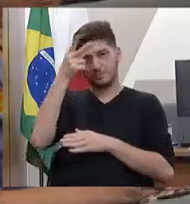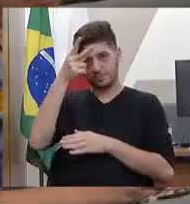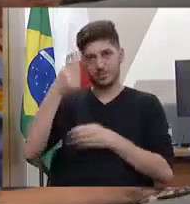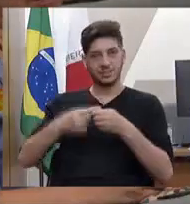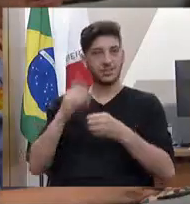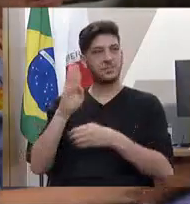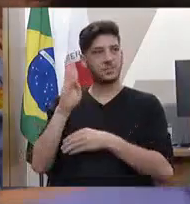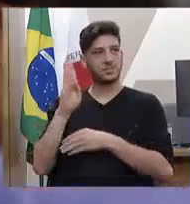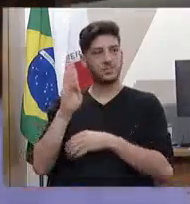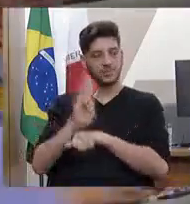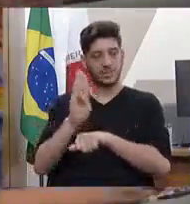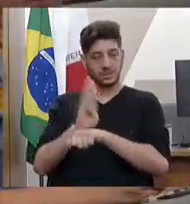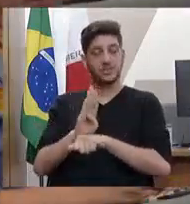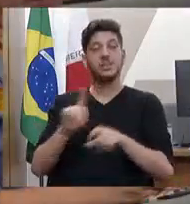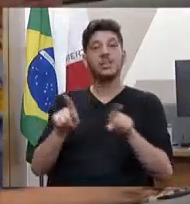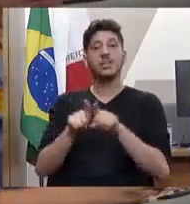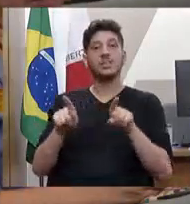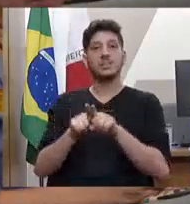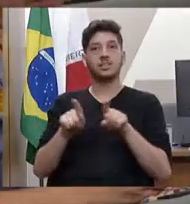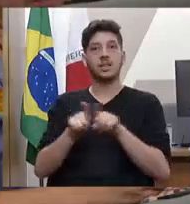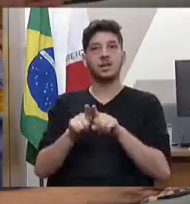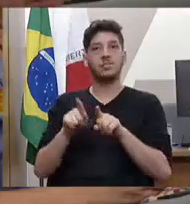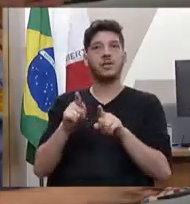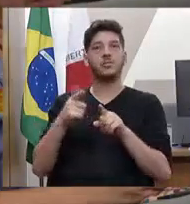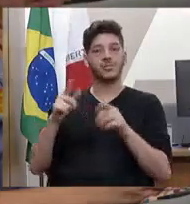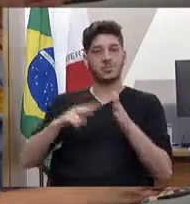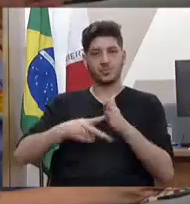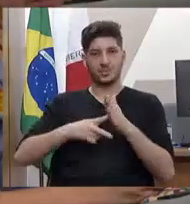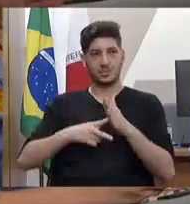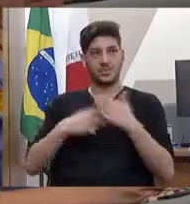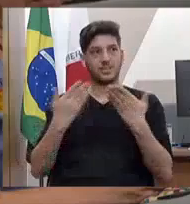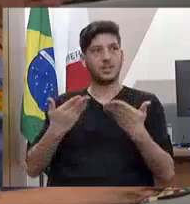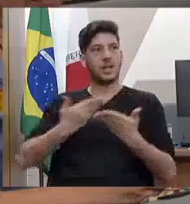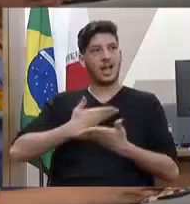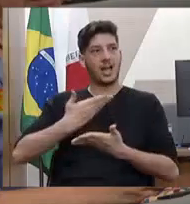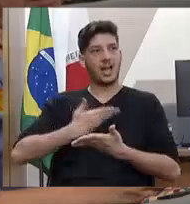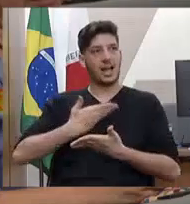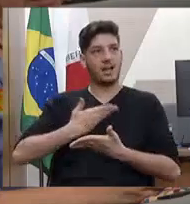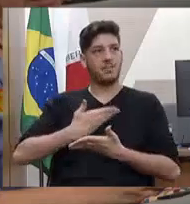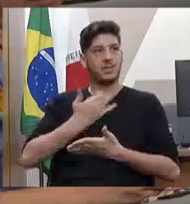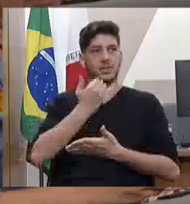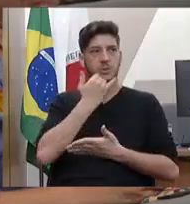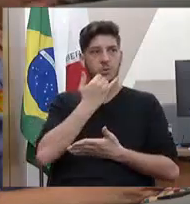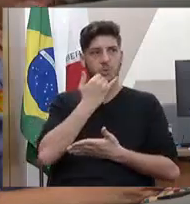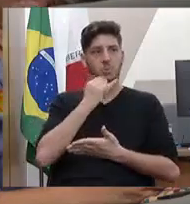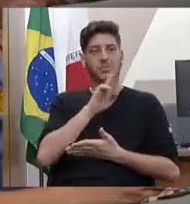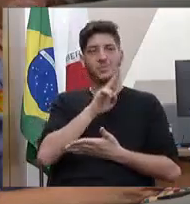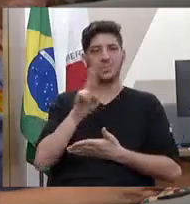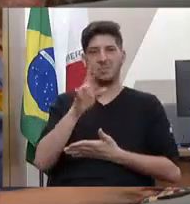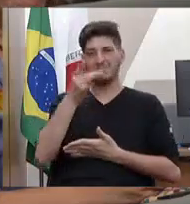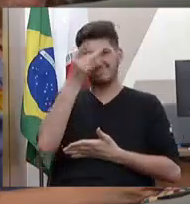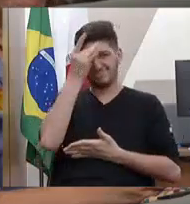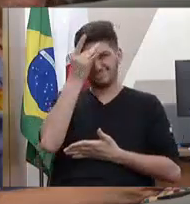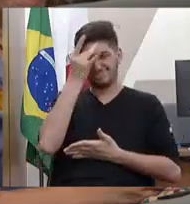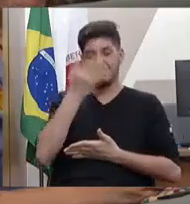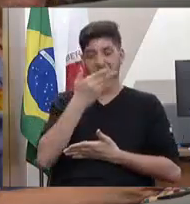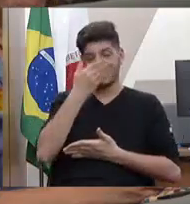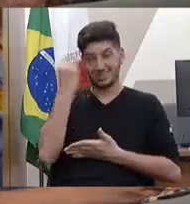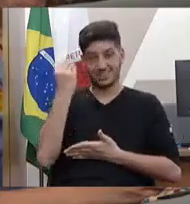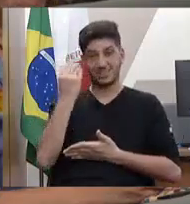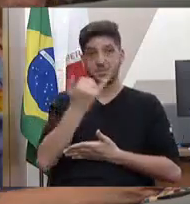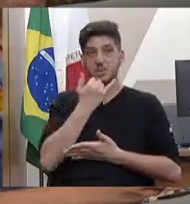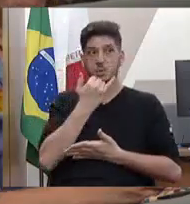lutas Estadual Quando a nossa companheira Me desculpe por favor é porque eu não gravei o nome de todos ela fala né que